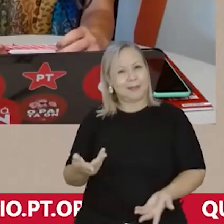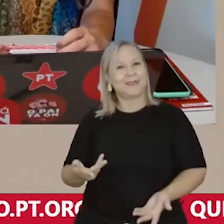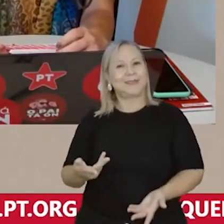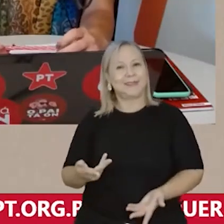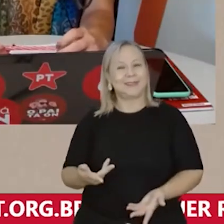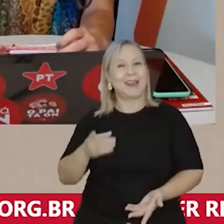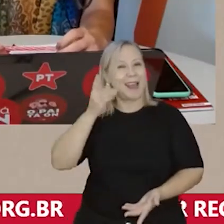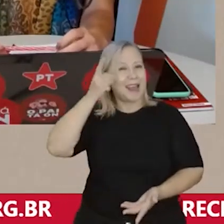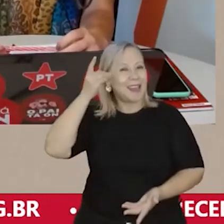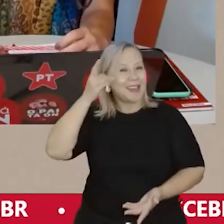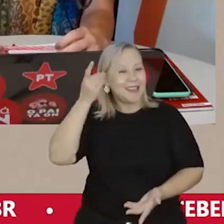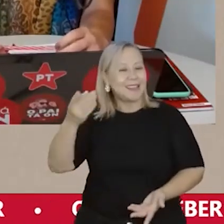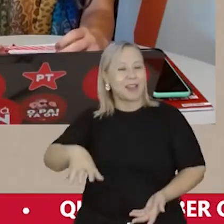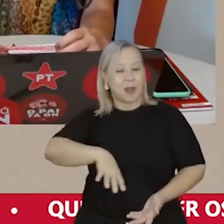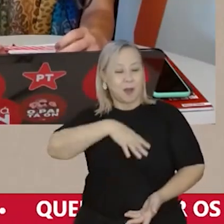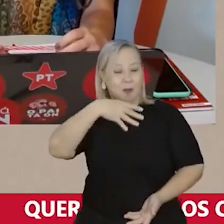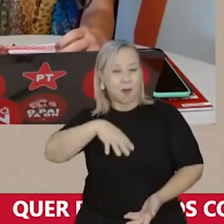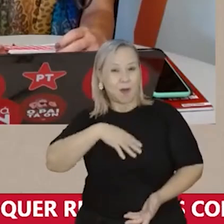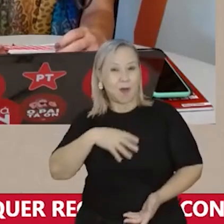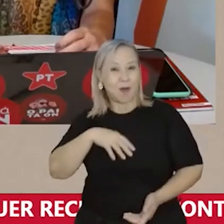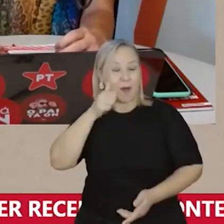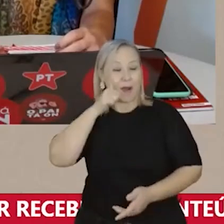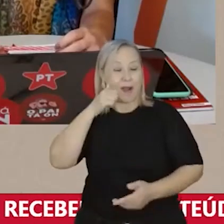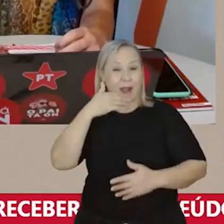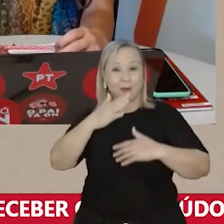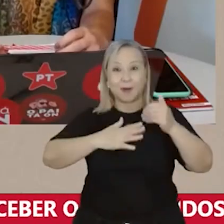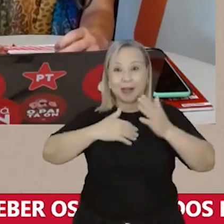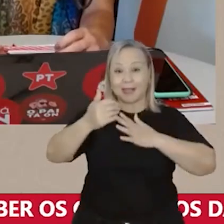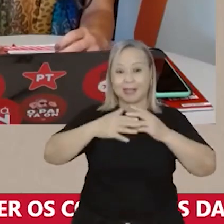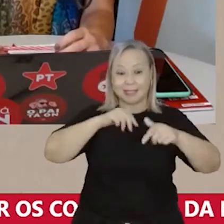de colocar mulheres em cargos